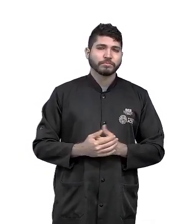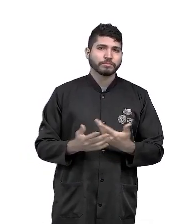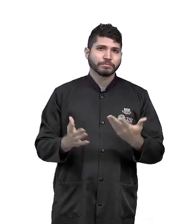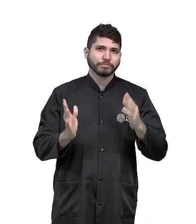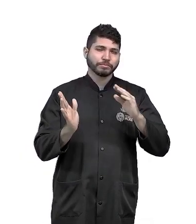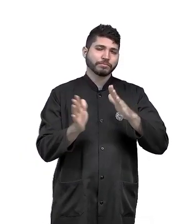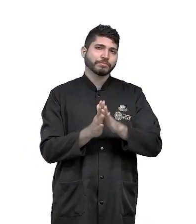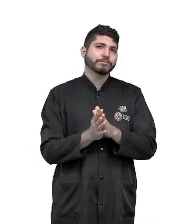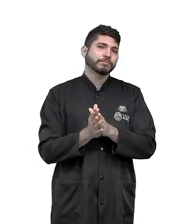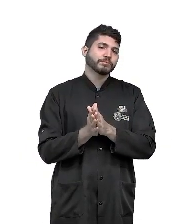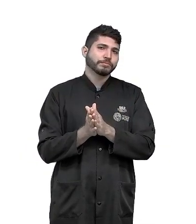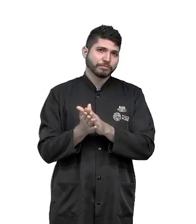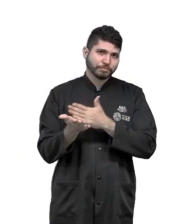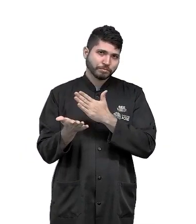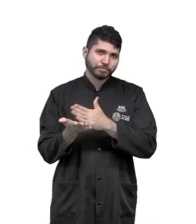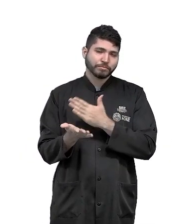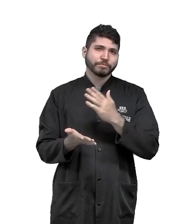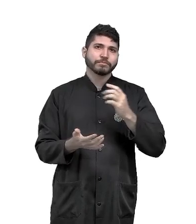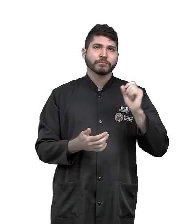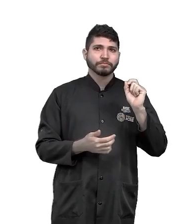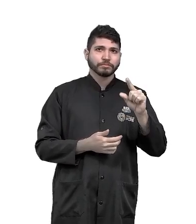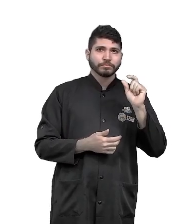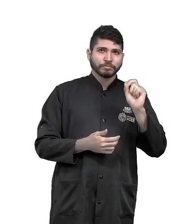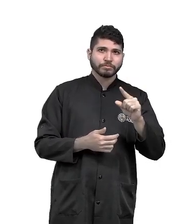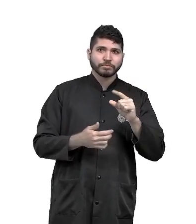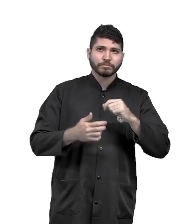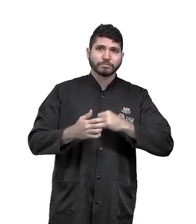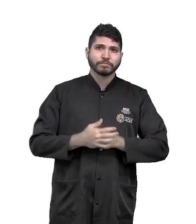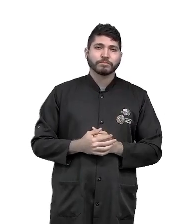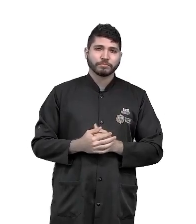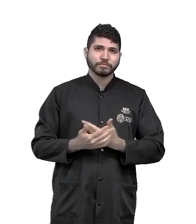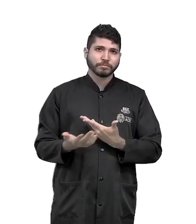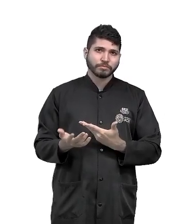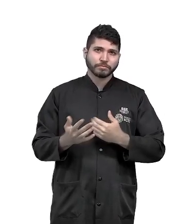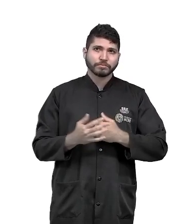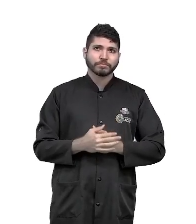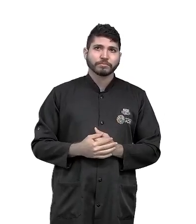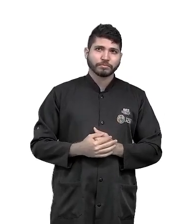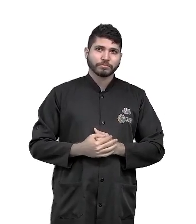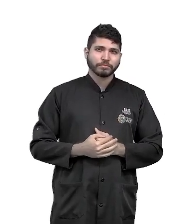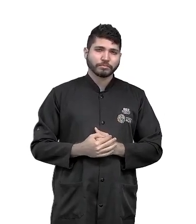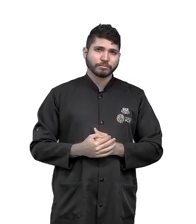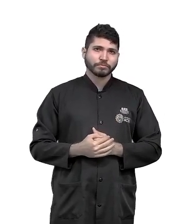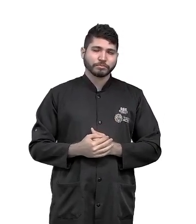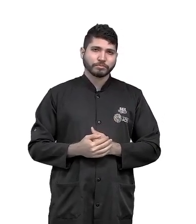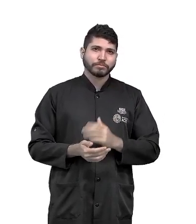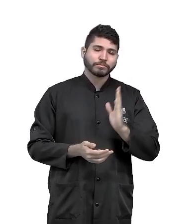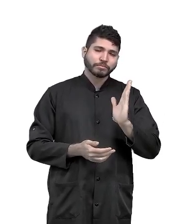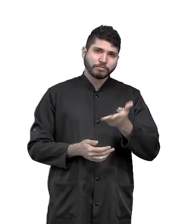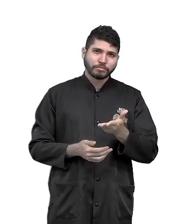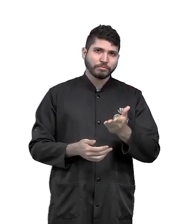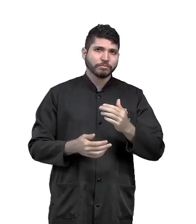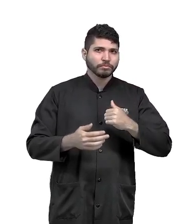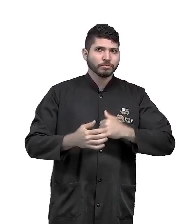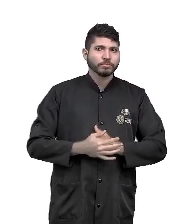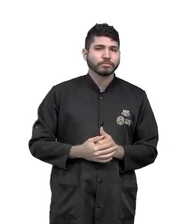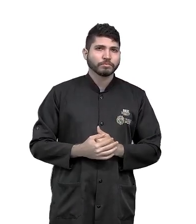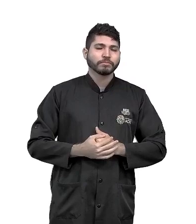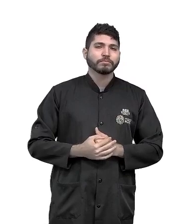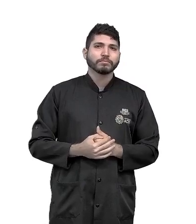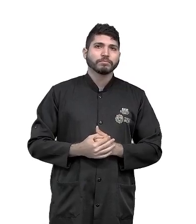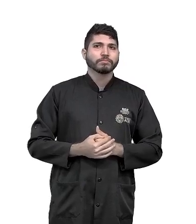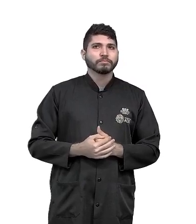azul. Questão 155. Essa questão é bem clássica, ela já caiu em anos anteriores, né? De uma forma diferente aqui